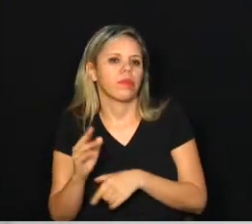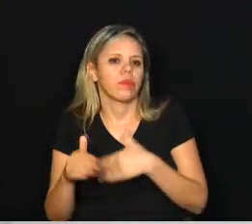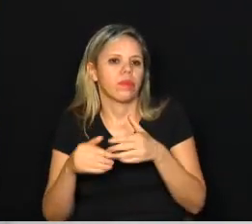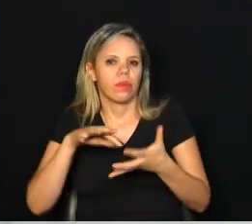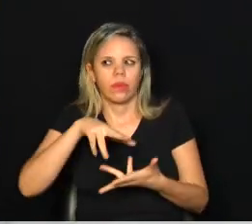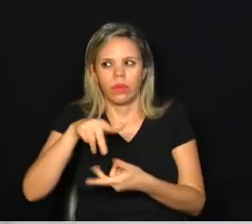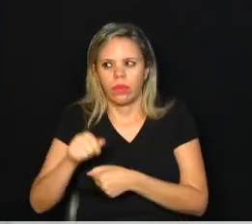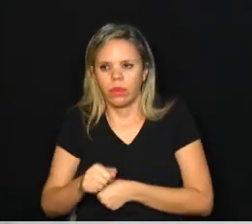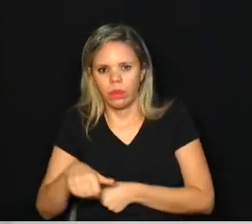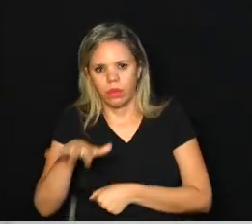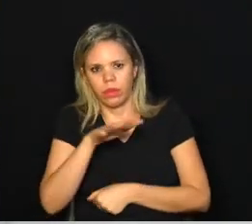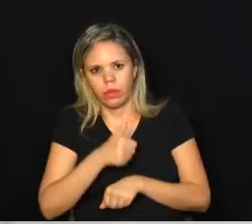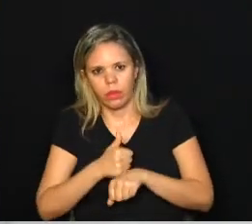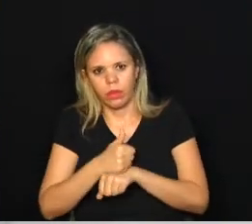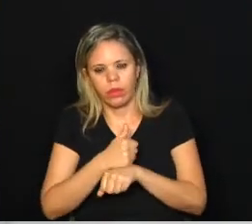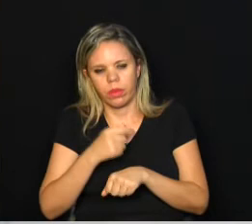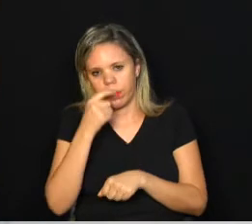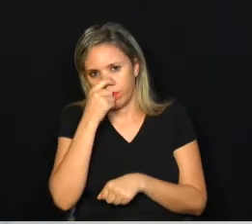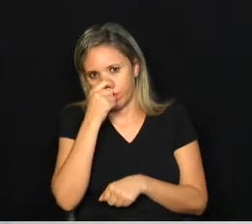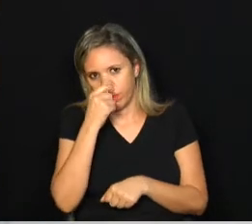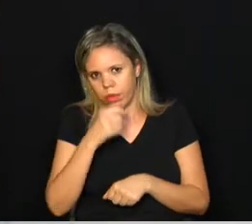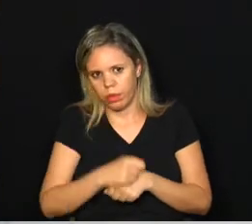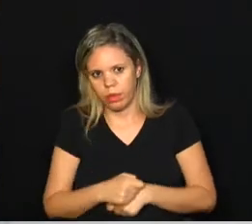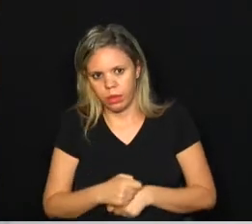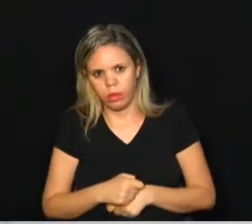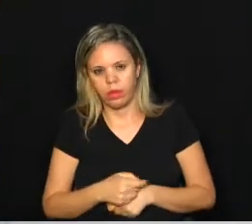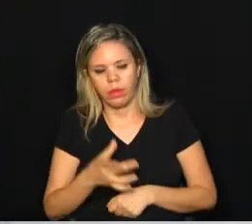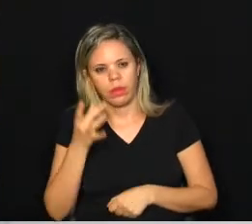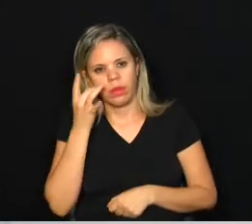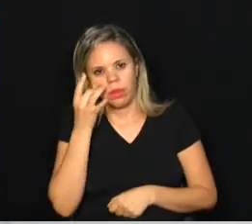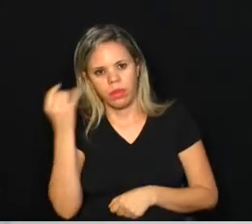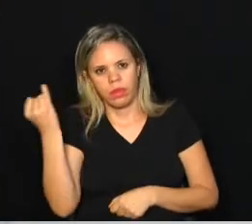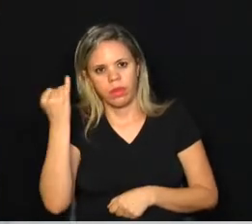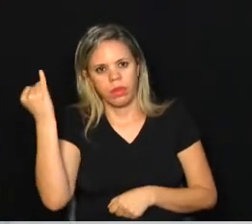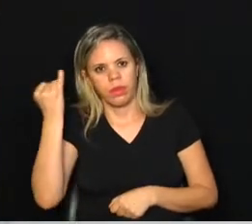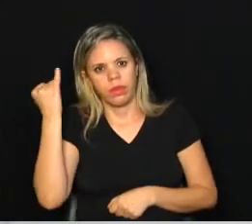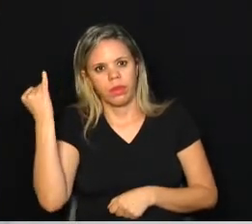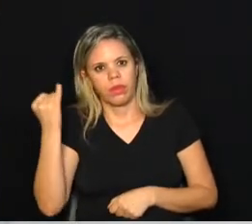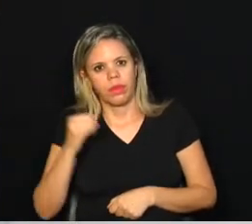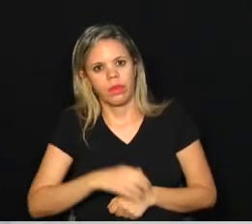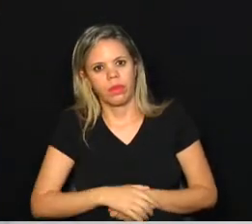aí nessa área, né, uma presença importantíssima